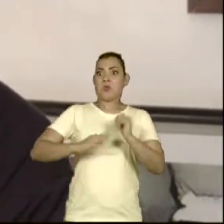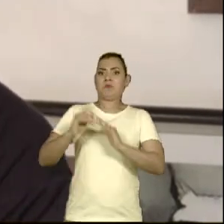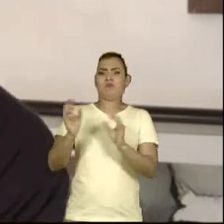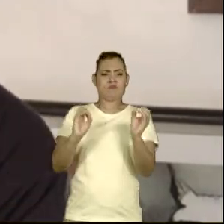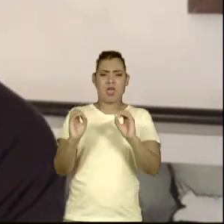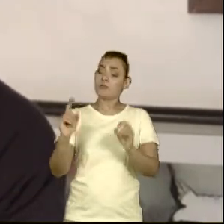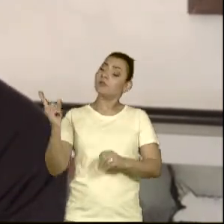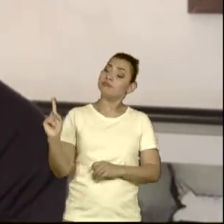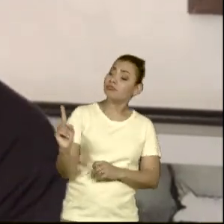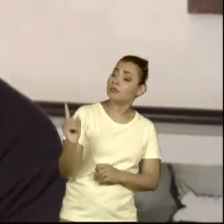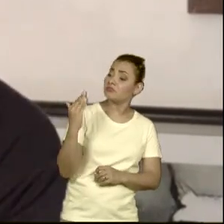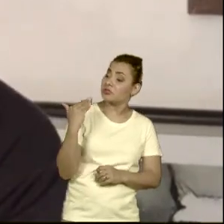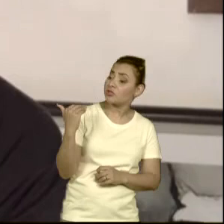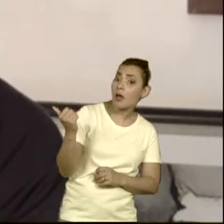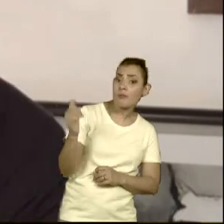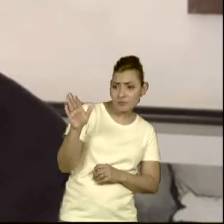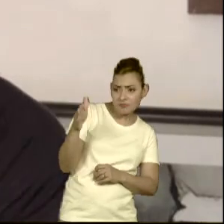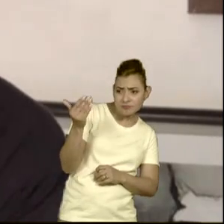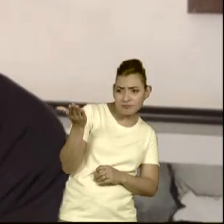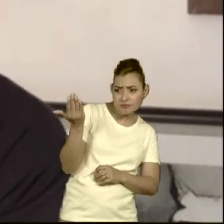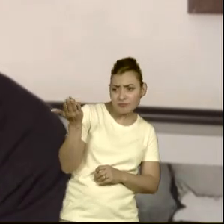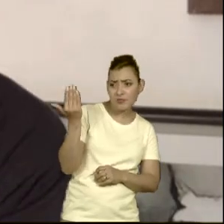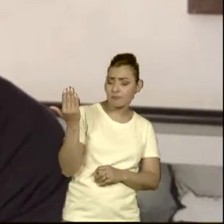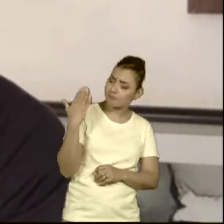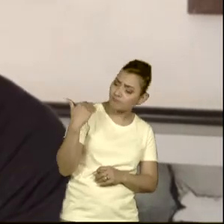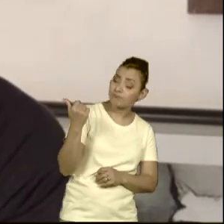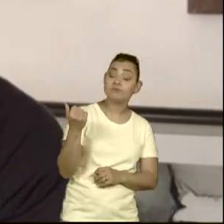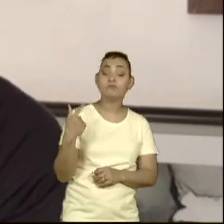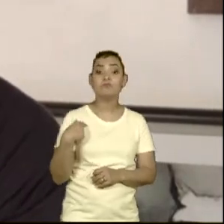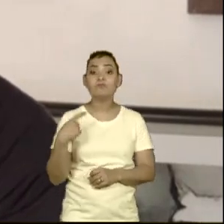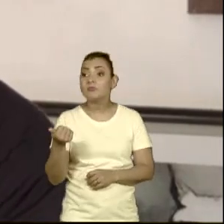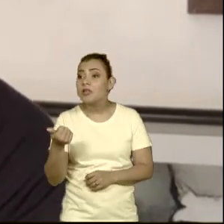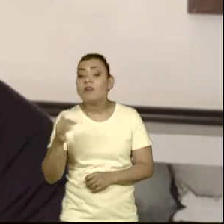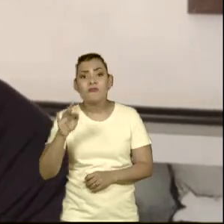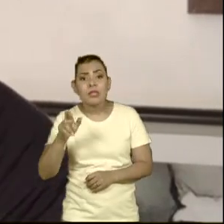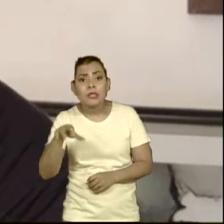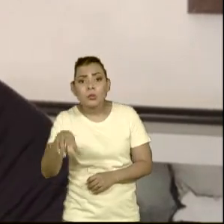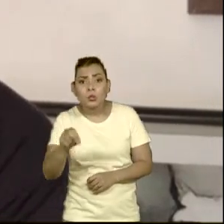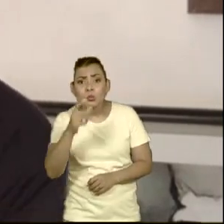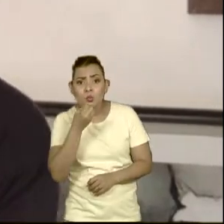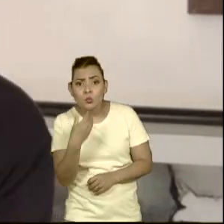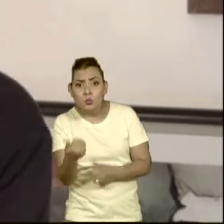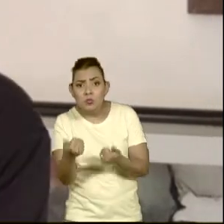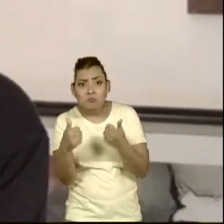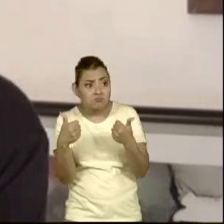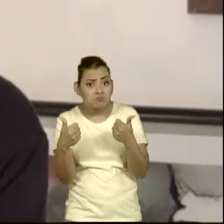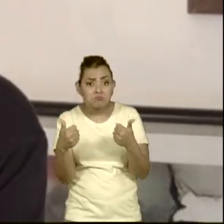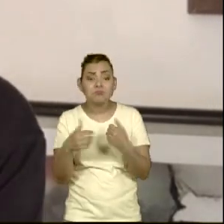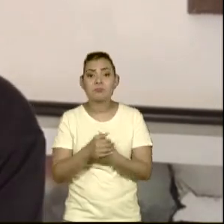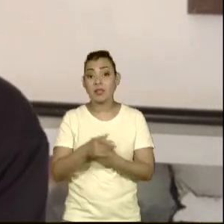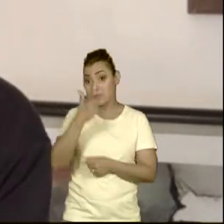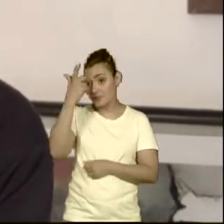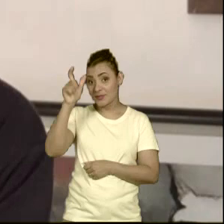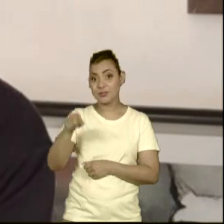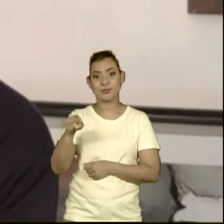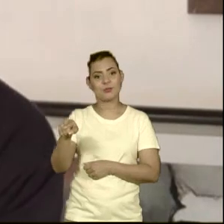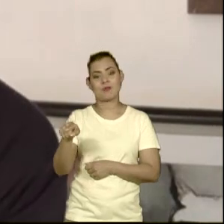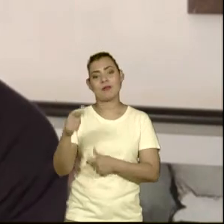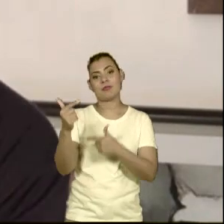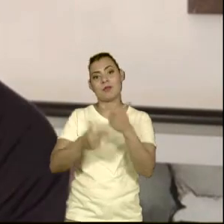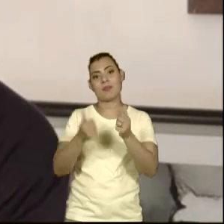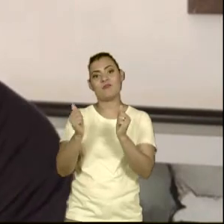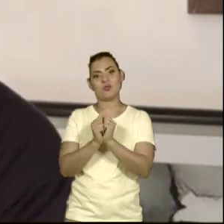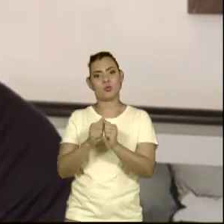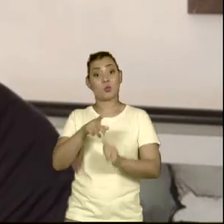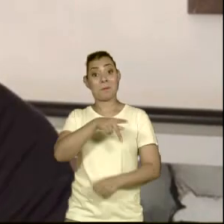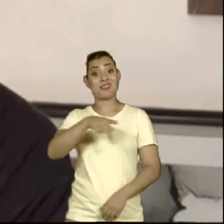sabia de intimidade, me chama, Celso Autori, me chama, fala, Fernando, tudo bem? Tudo bem? Essa pessoa era uma pessoa que trabalhava